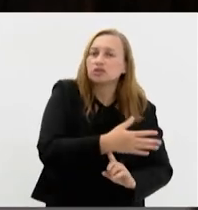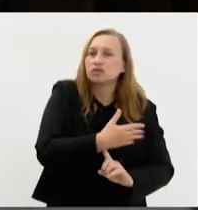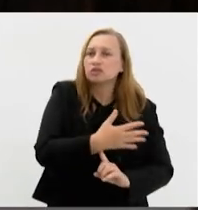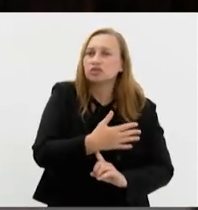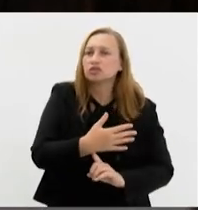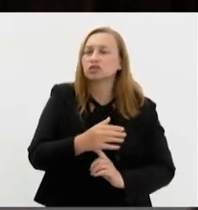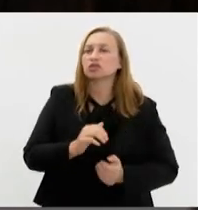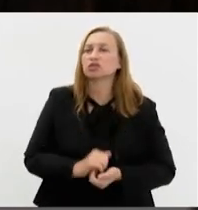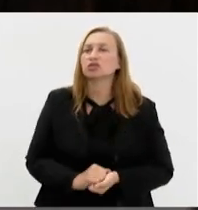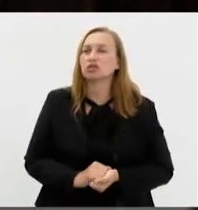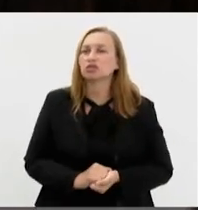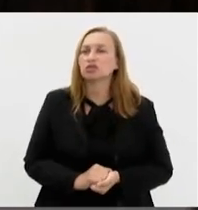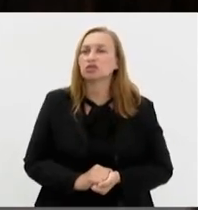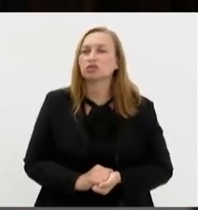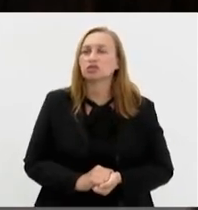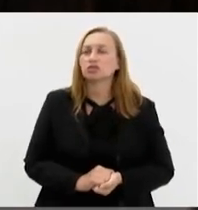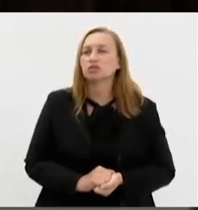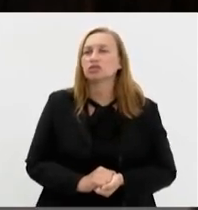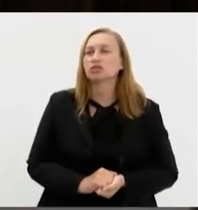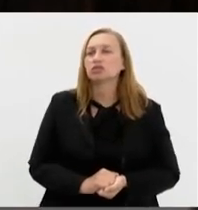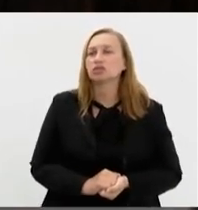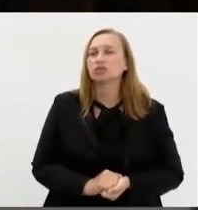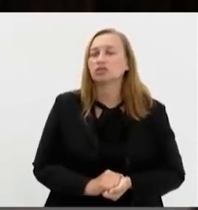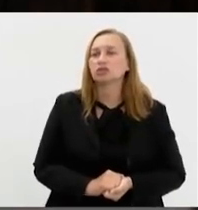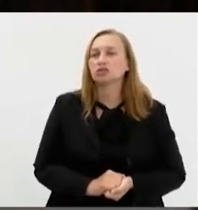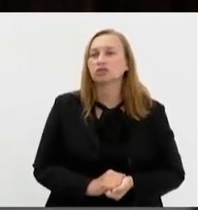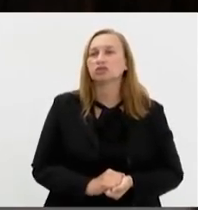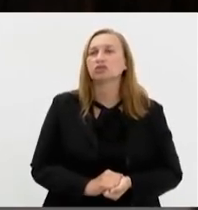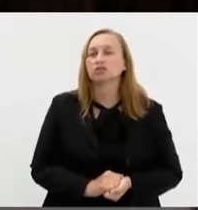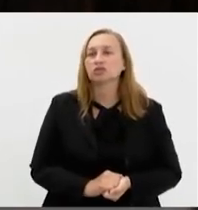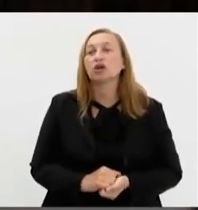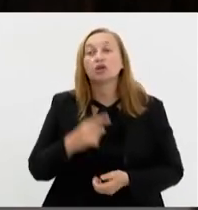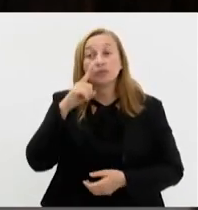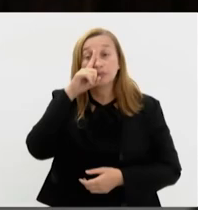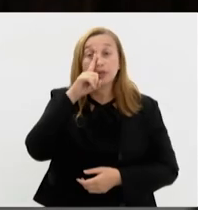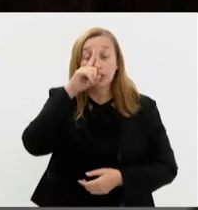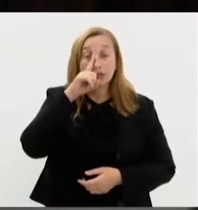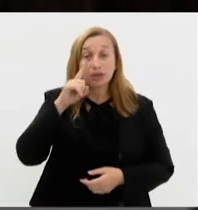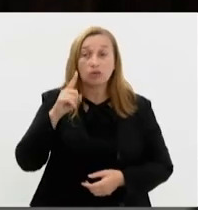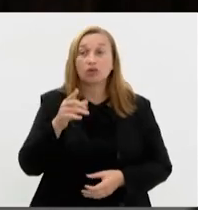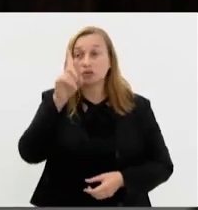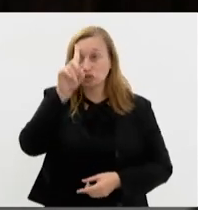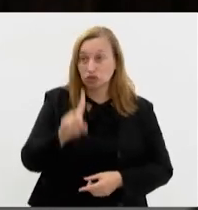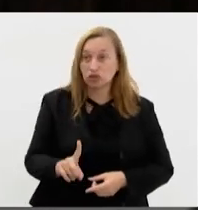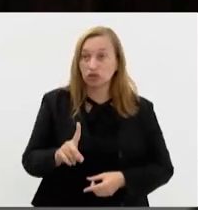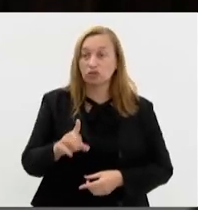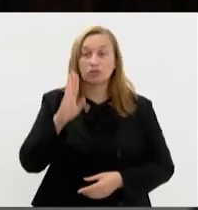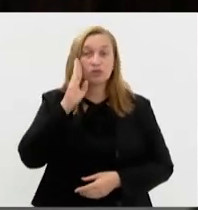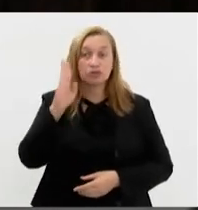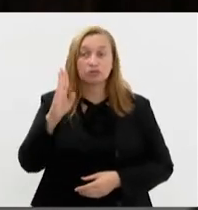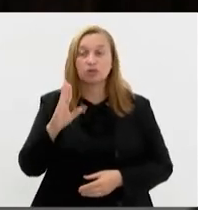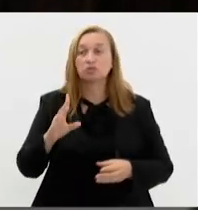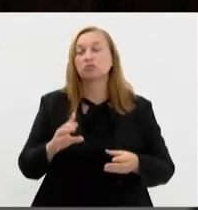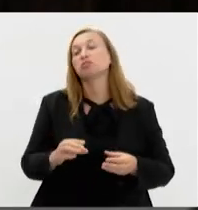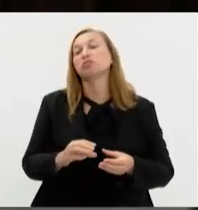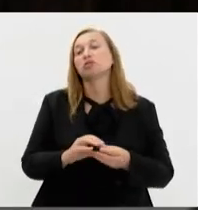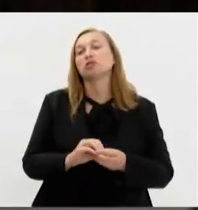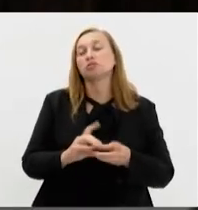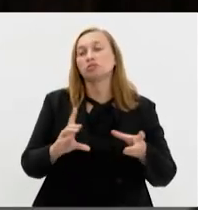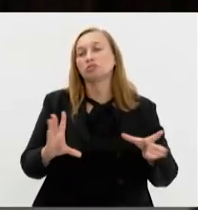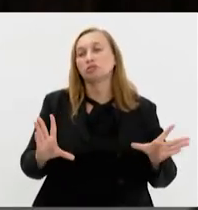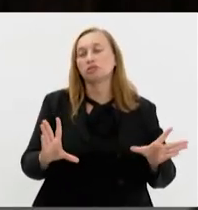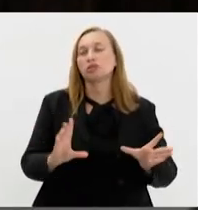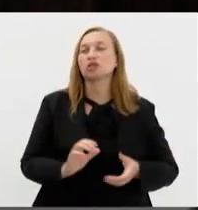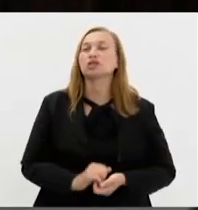muito assertiva de disseminação desse que Sem dúvida alguma são riscos aos direitos fundamentais especialmente a democracia razão